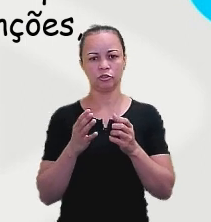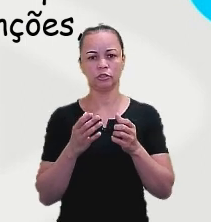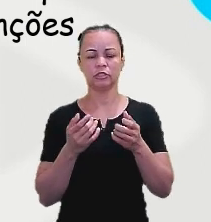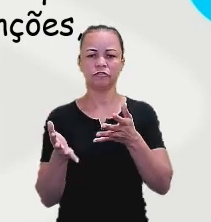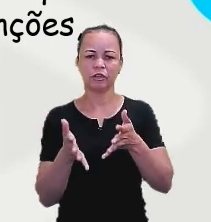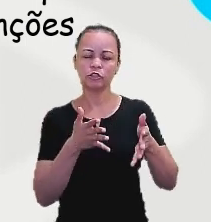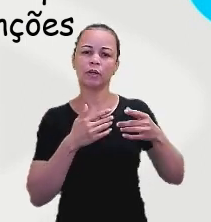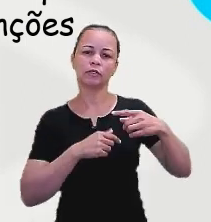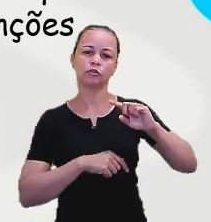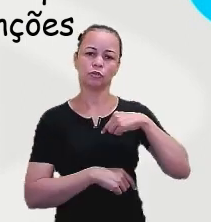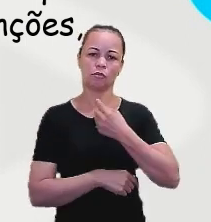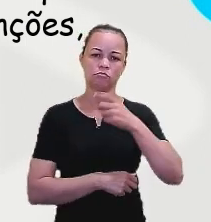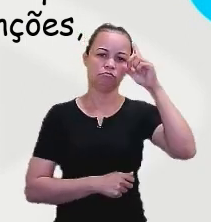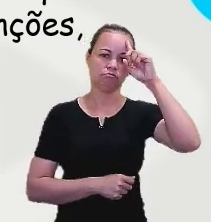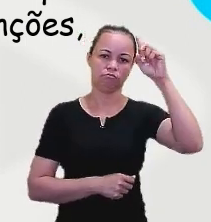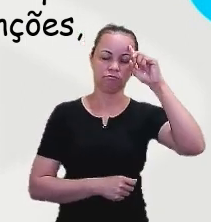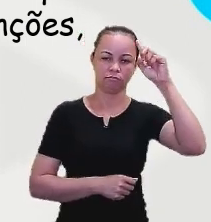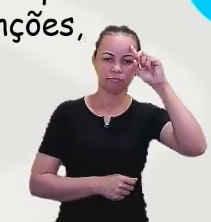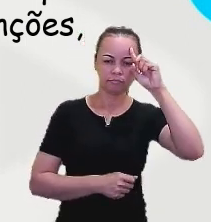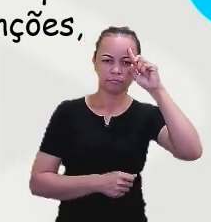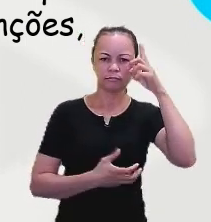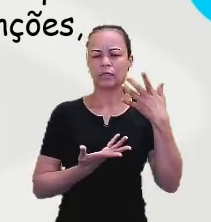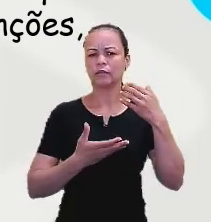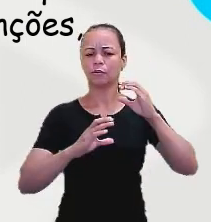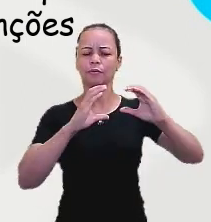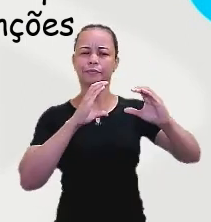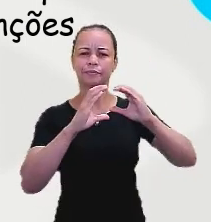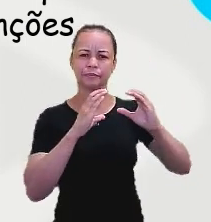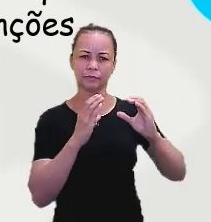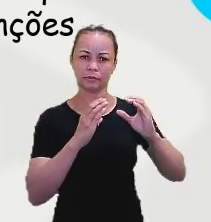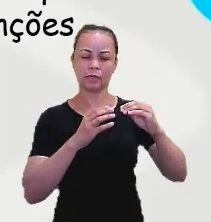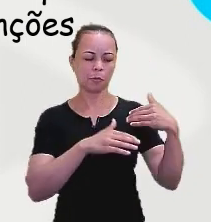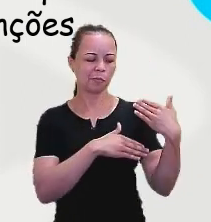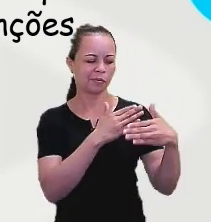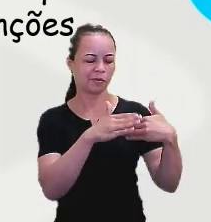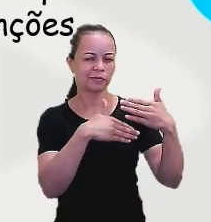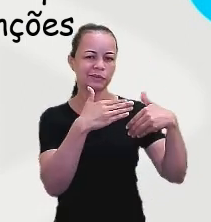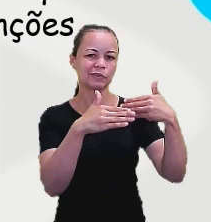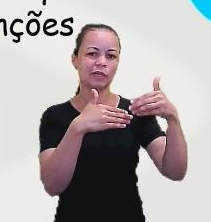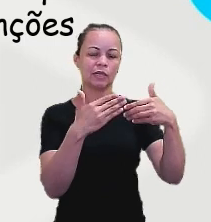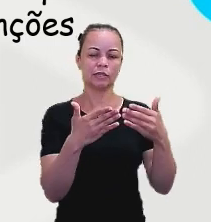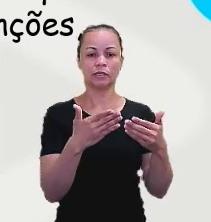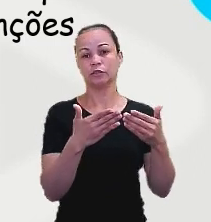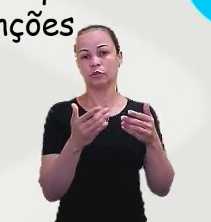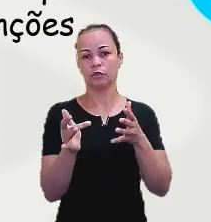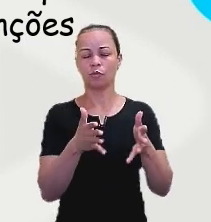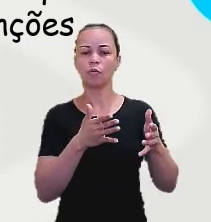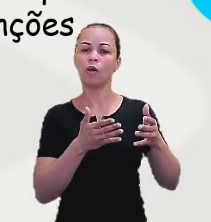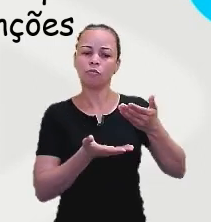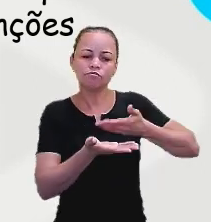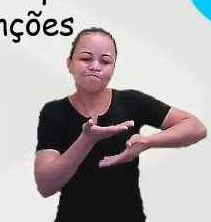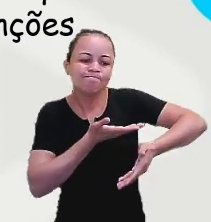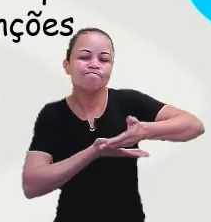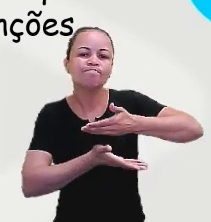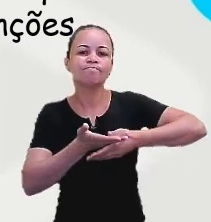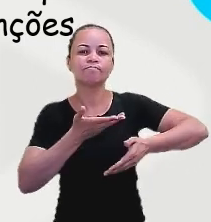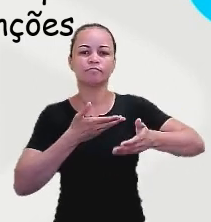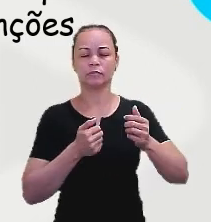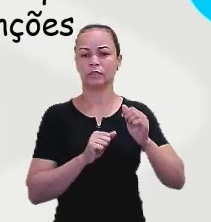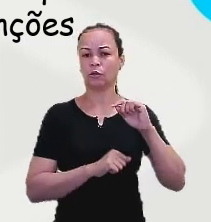do nosso dia a dia, né? Então, a comunicação é o processo por meio do qual interagimos. Então,